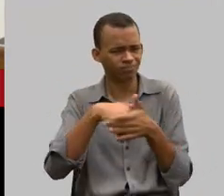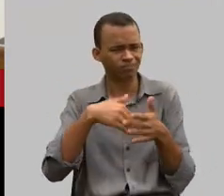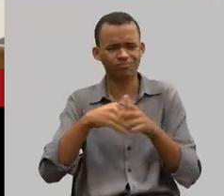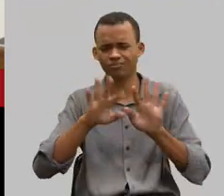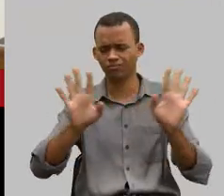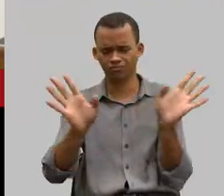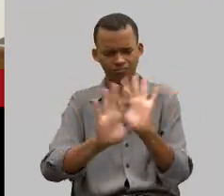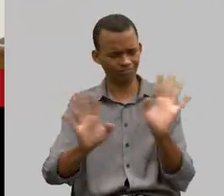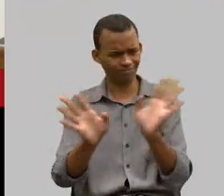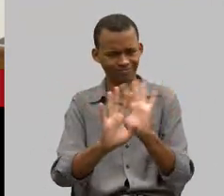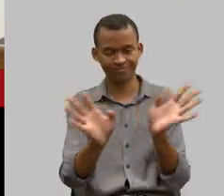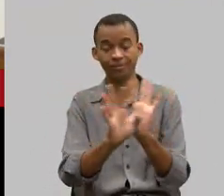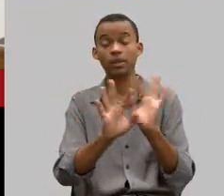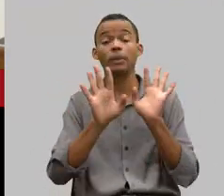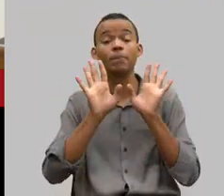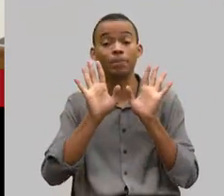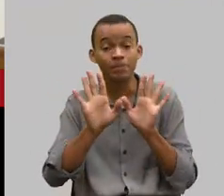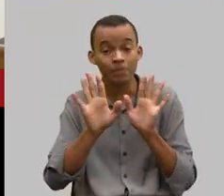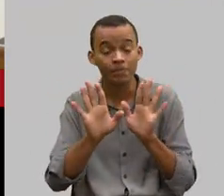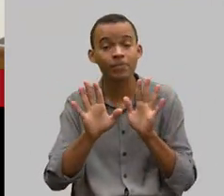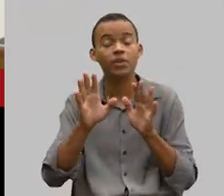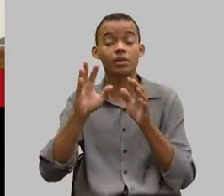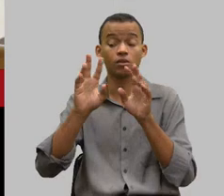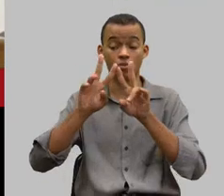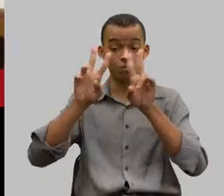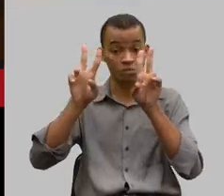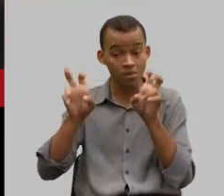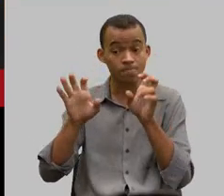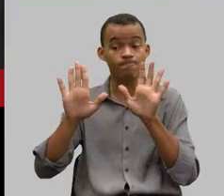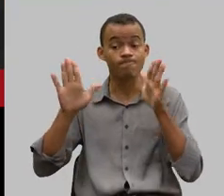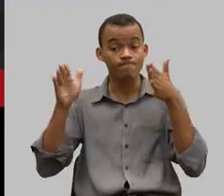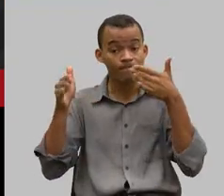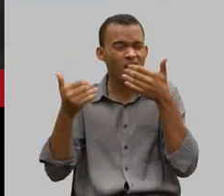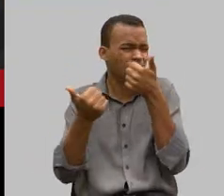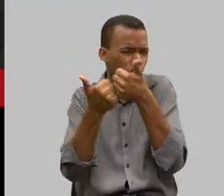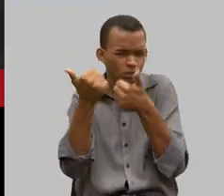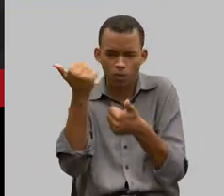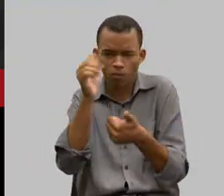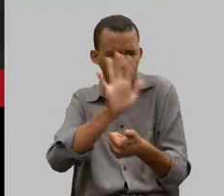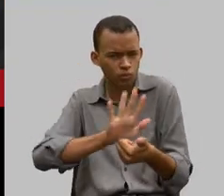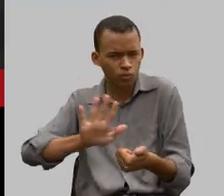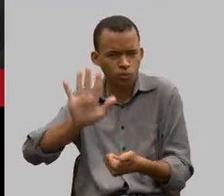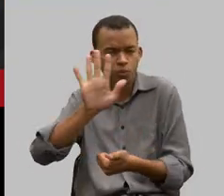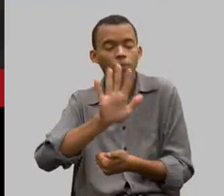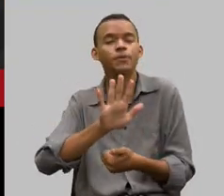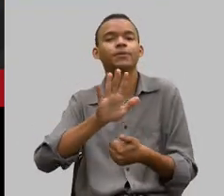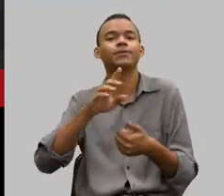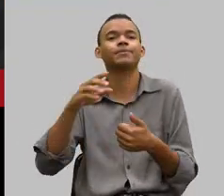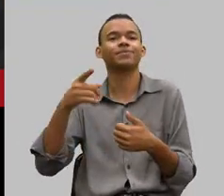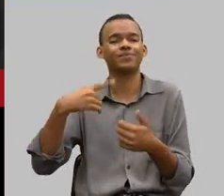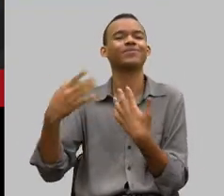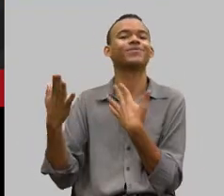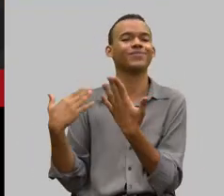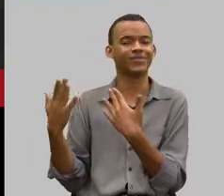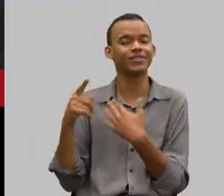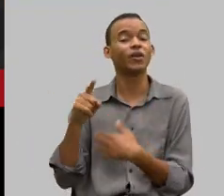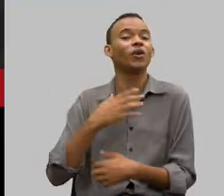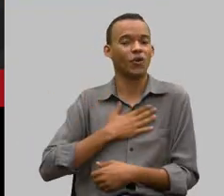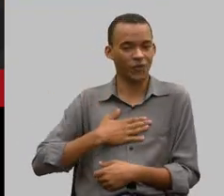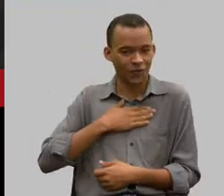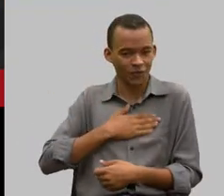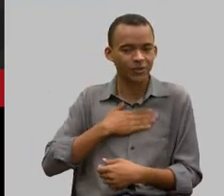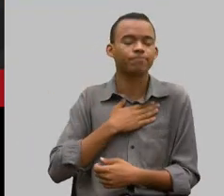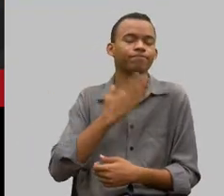nenhum Coronel mas em relação ao esporte em si a gente sempre conversa e eu sei do carinho que vossa excelência tem com a pauta e